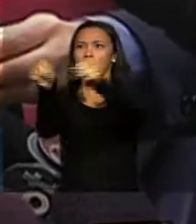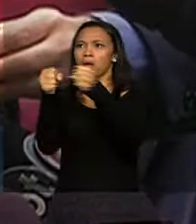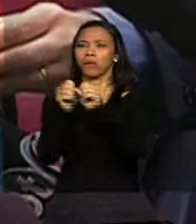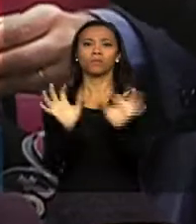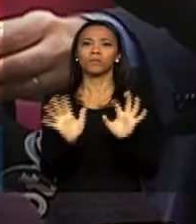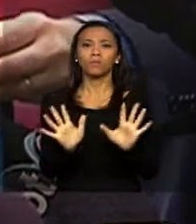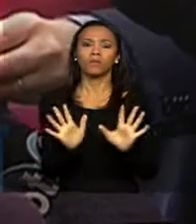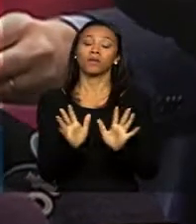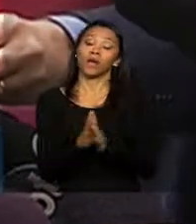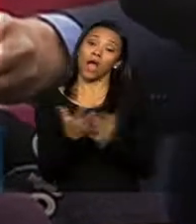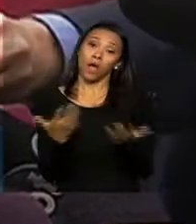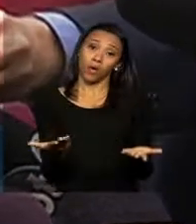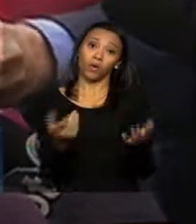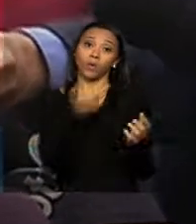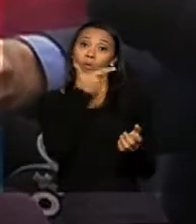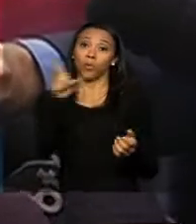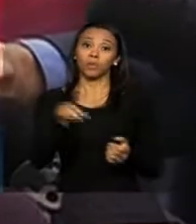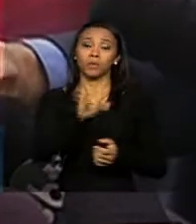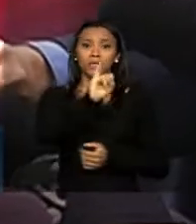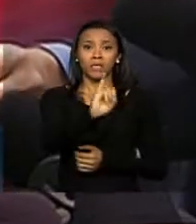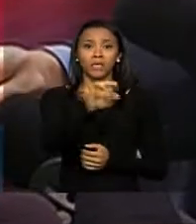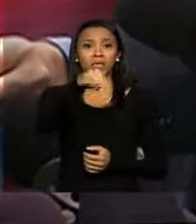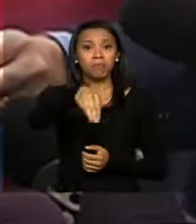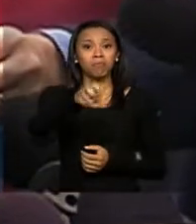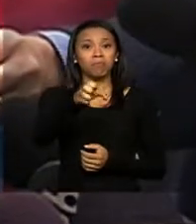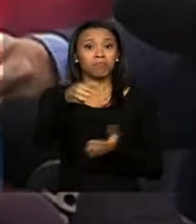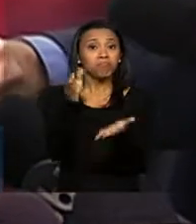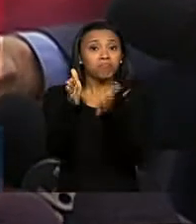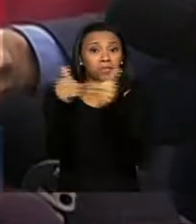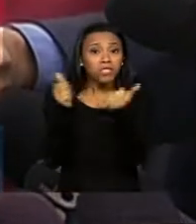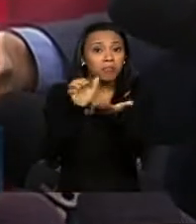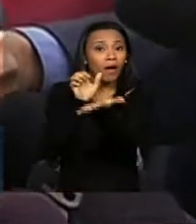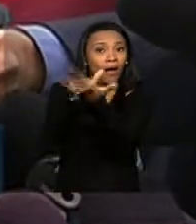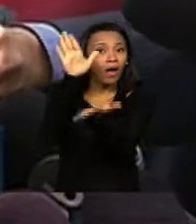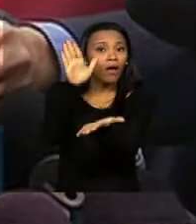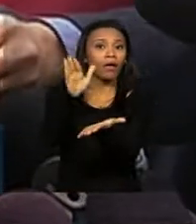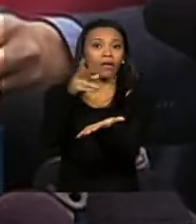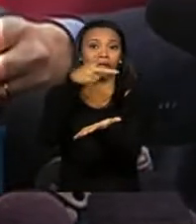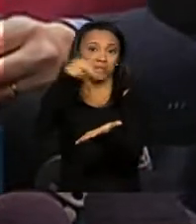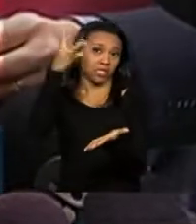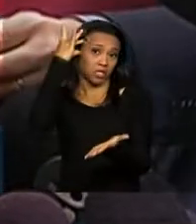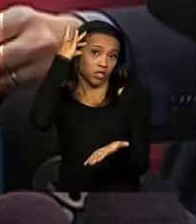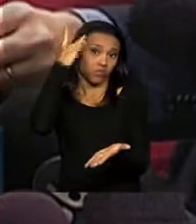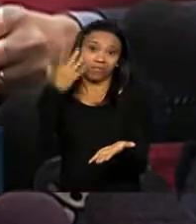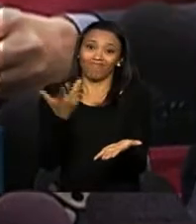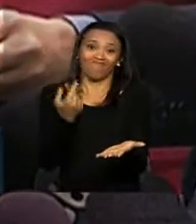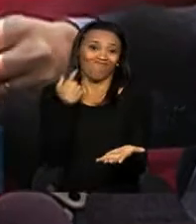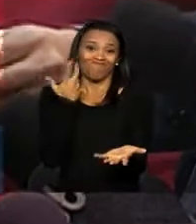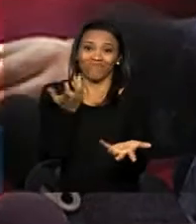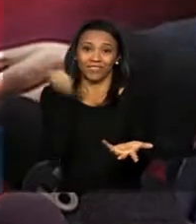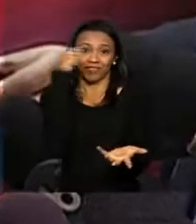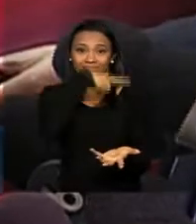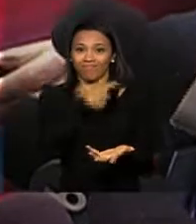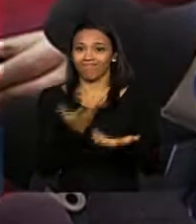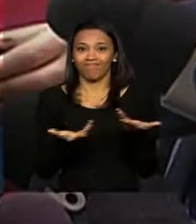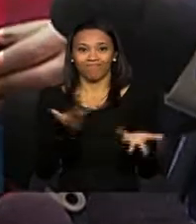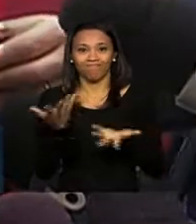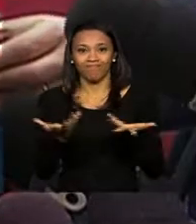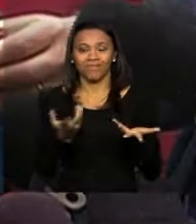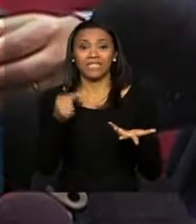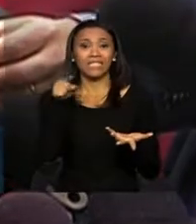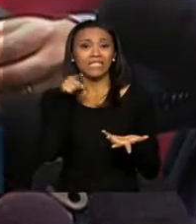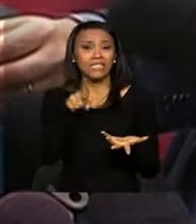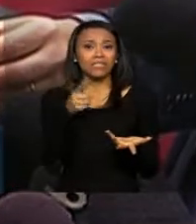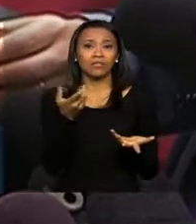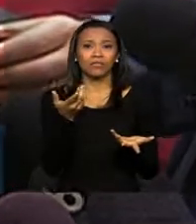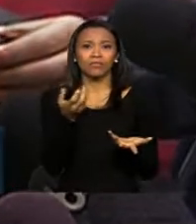disso porque é uma coisa a meu modo de ver absolutamente inviável impensável isto é uma isto é uma é uma quebra